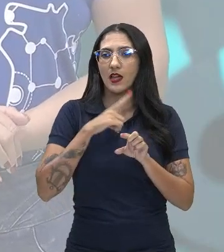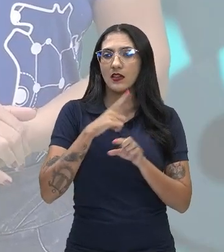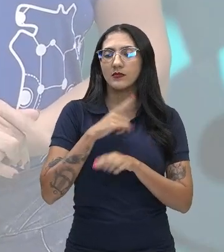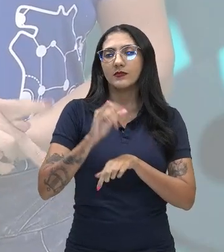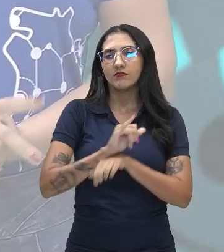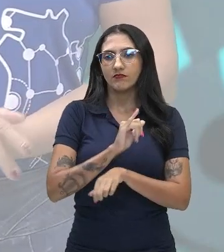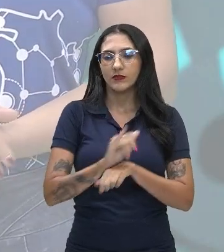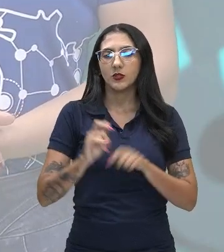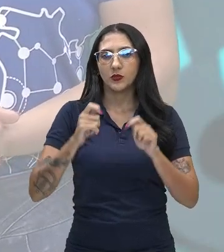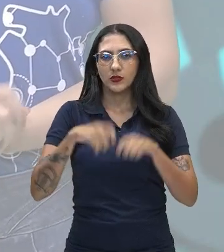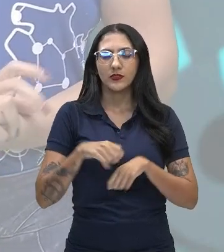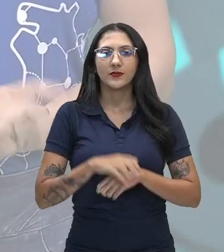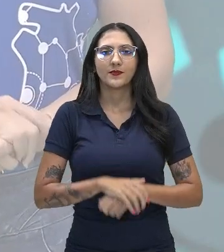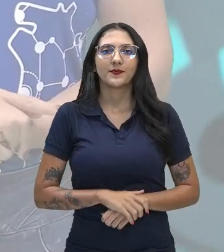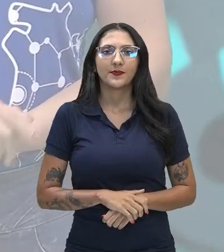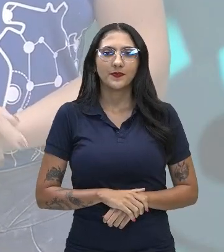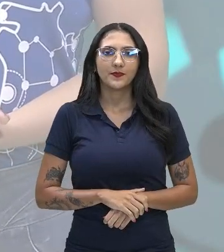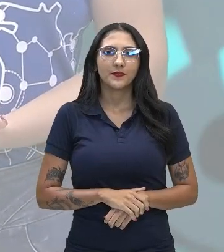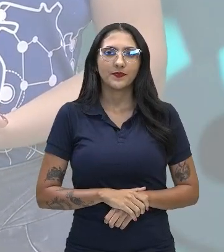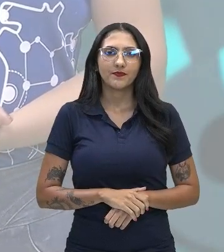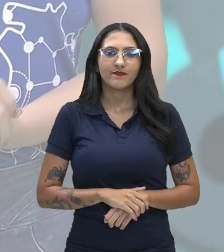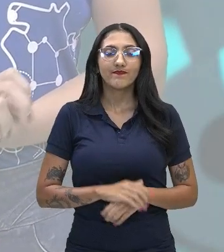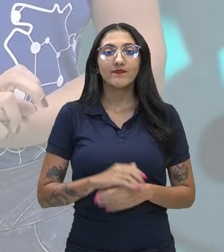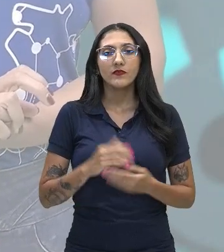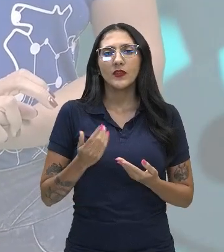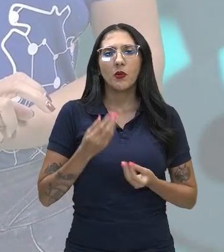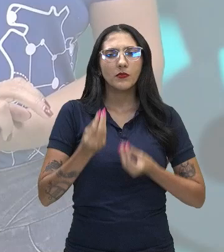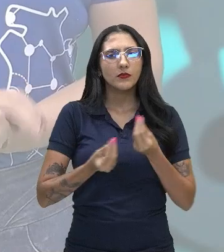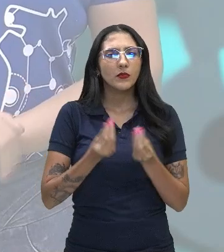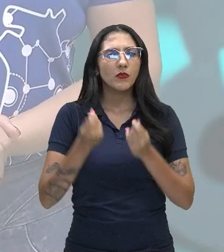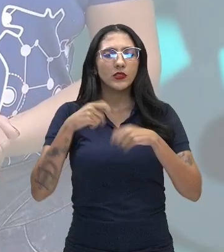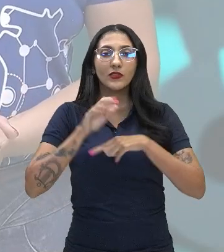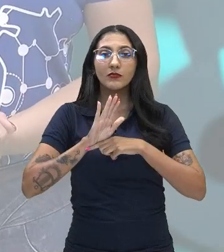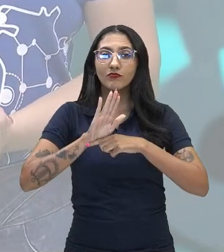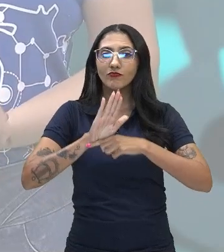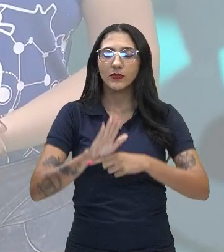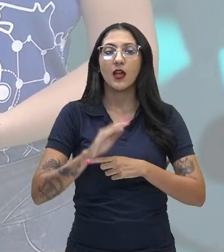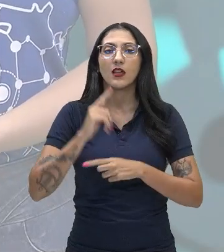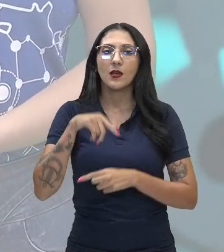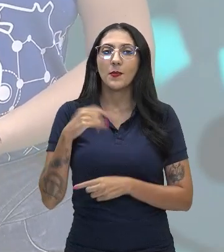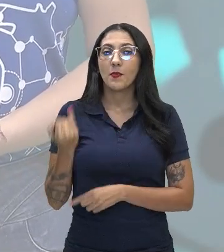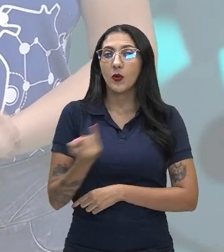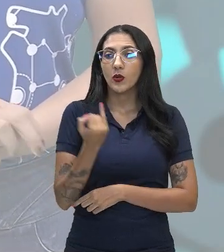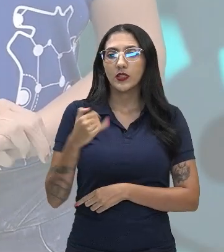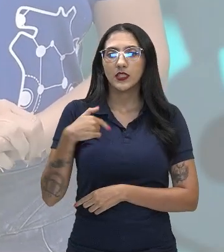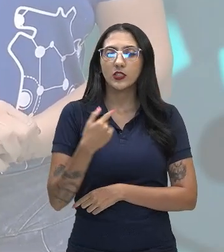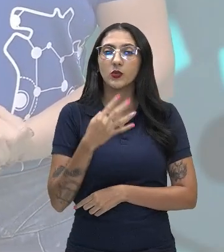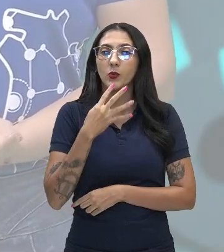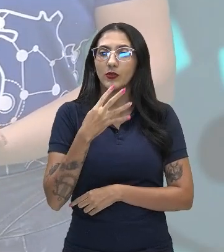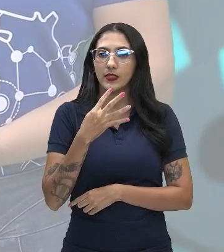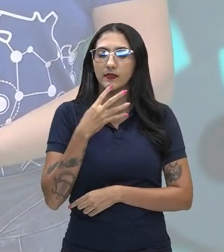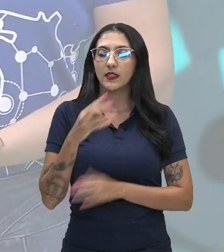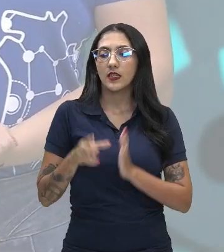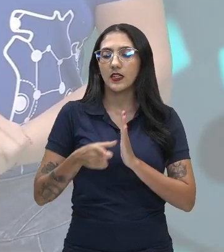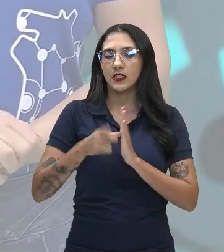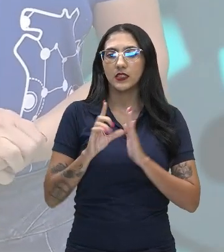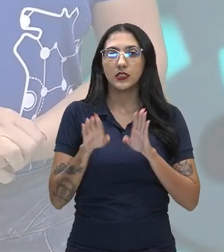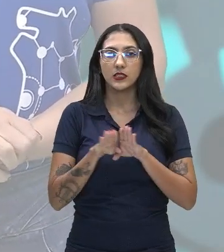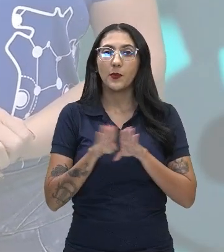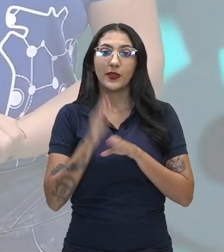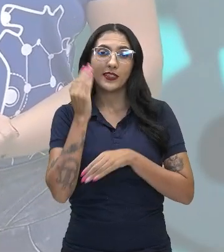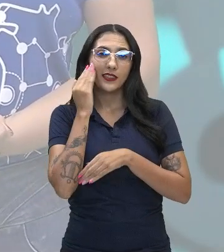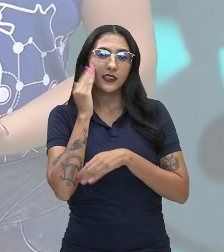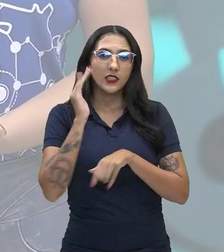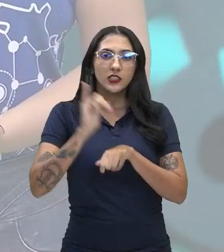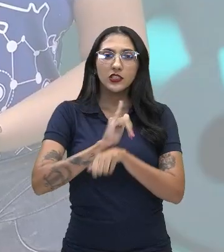vocês. Então, para ajudar na compreensão, é importante conhecer e aplicar estratégias eficazes de